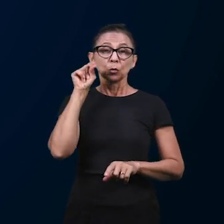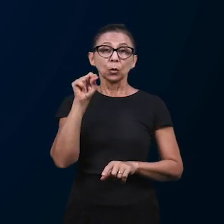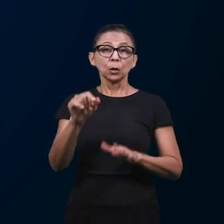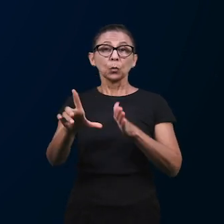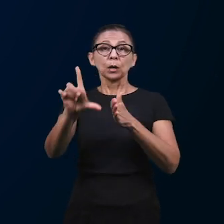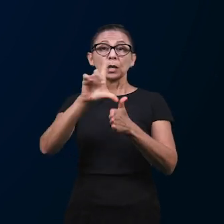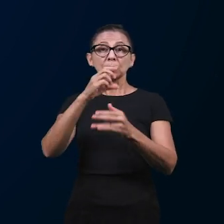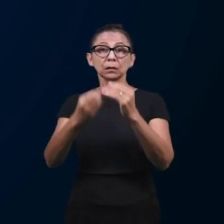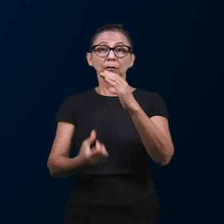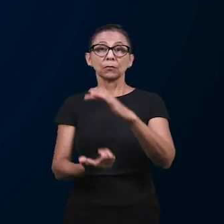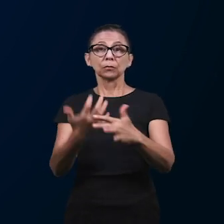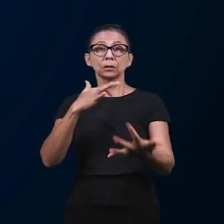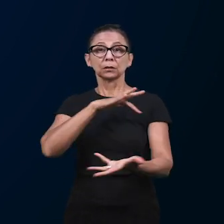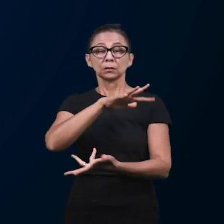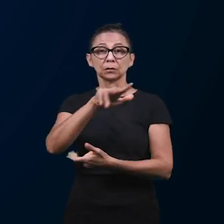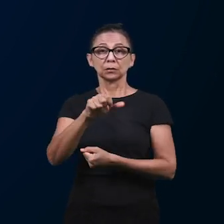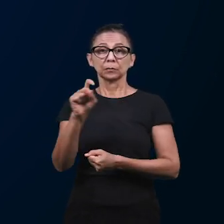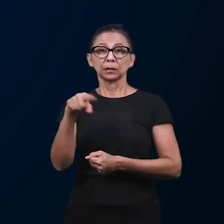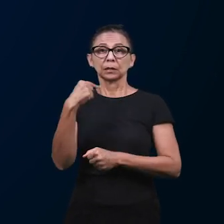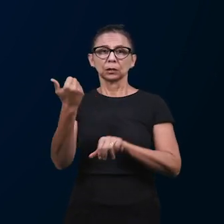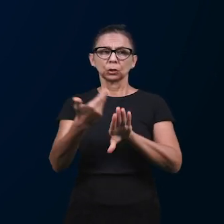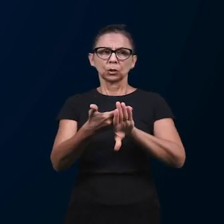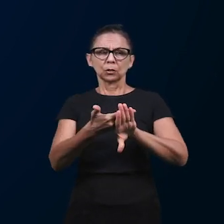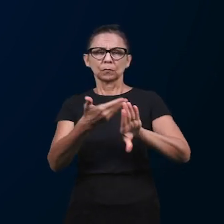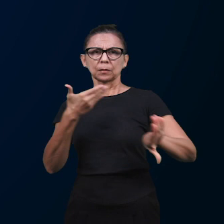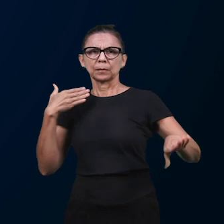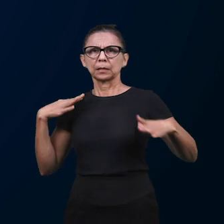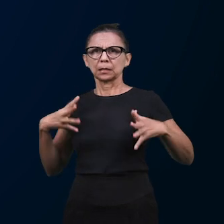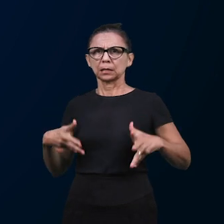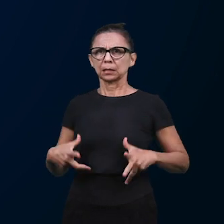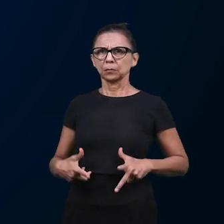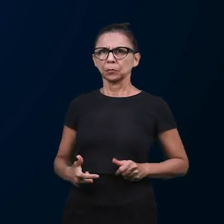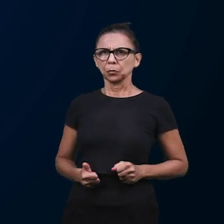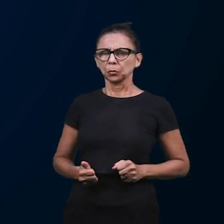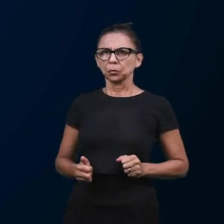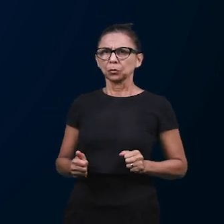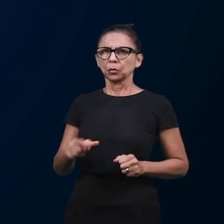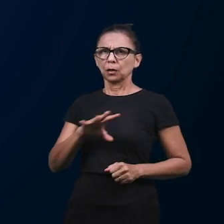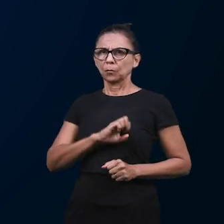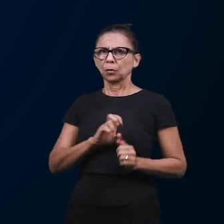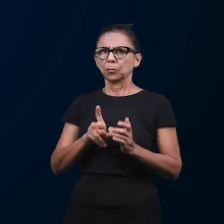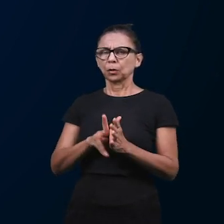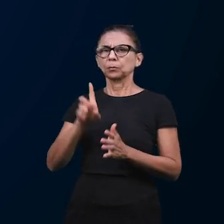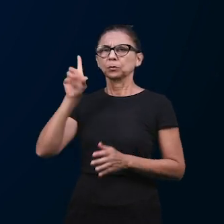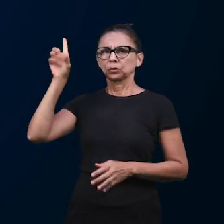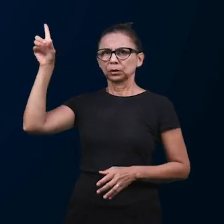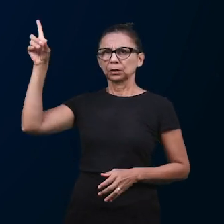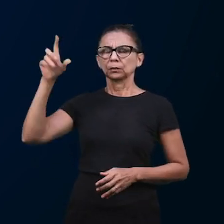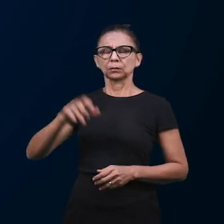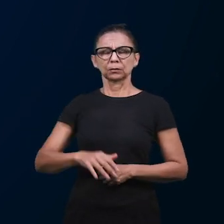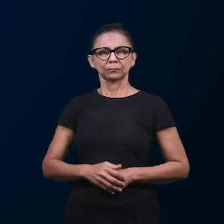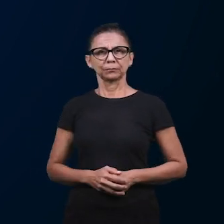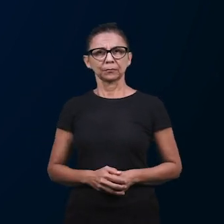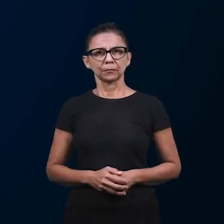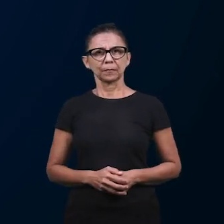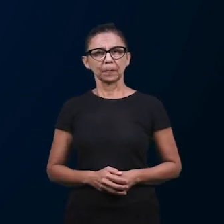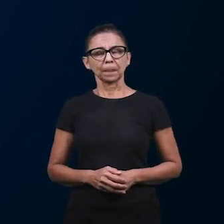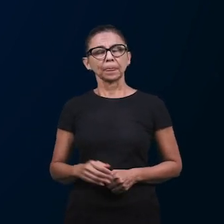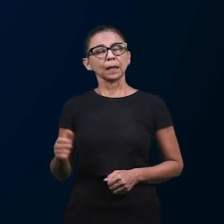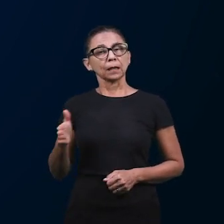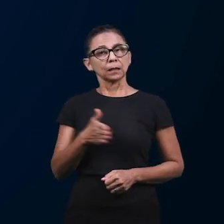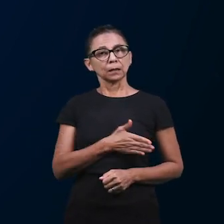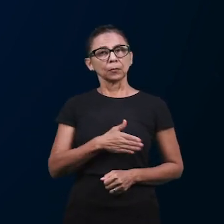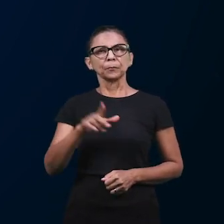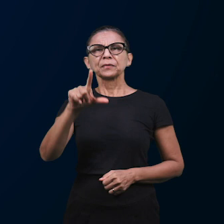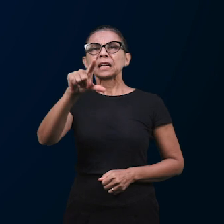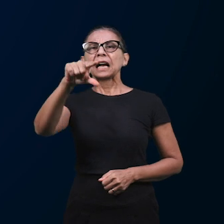mundo, para que fôssemos santos e irrepreensíveis diante dele em amor. A eleição, que faz parte do processo de salvação,